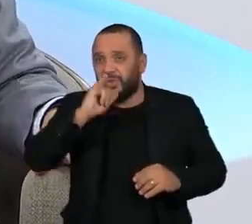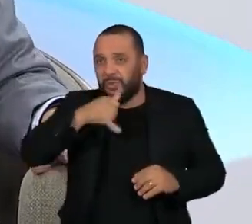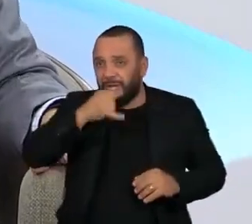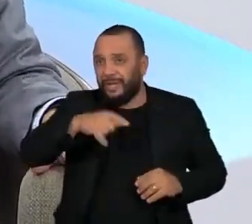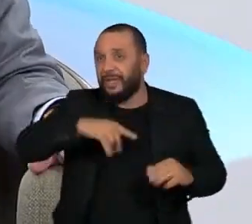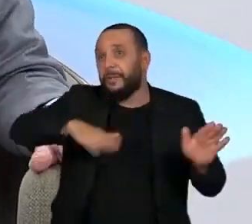piscina